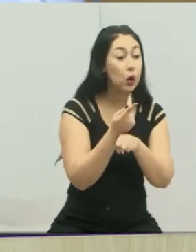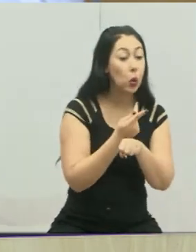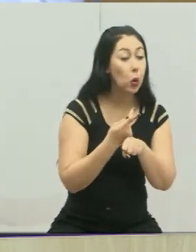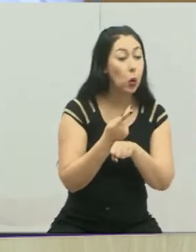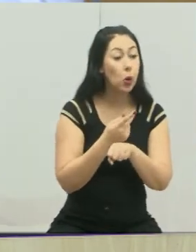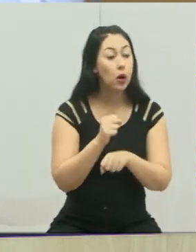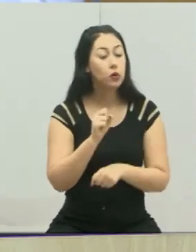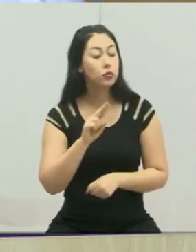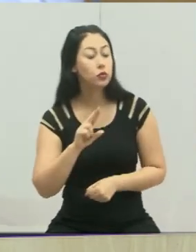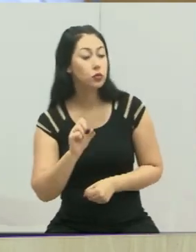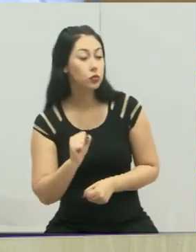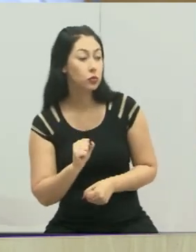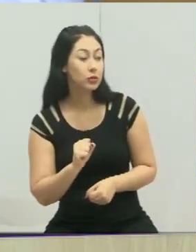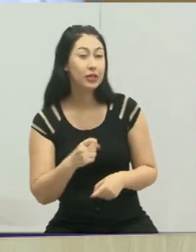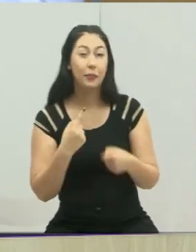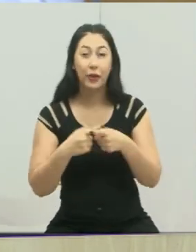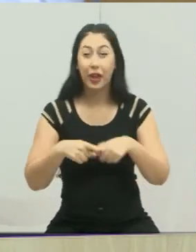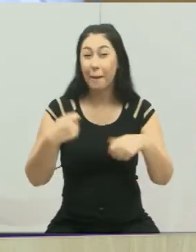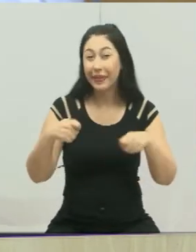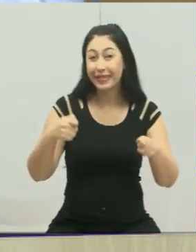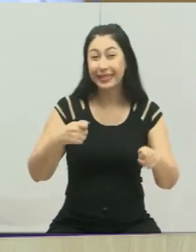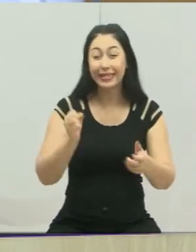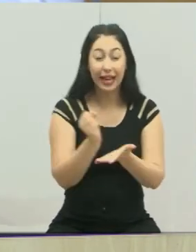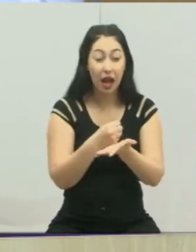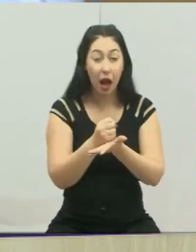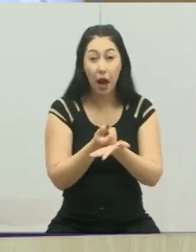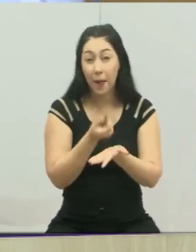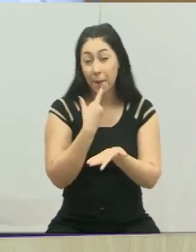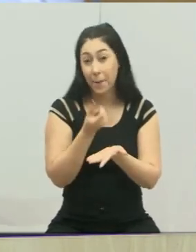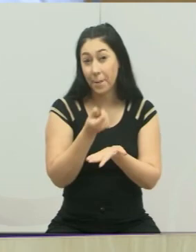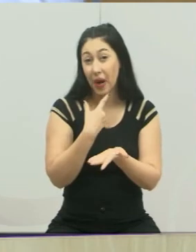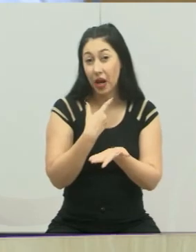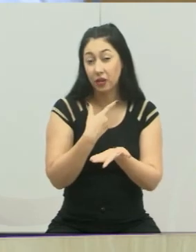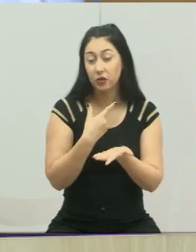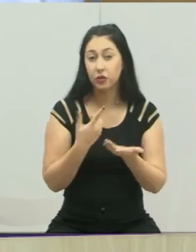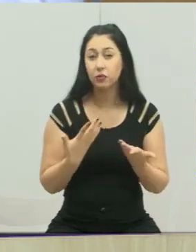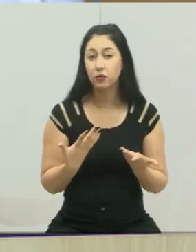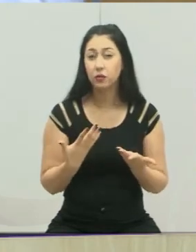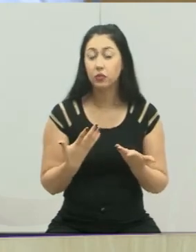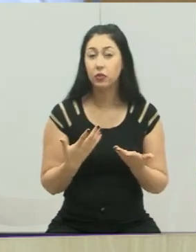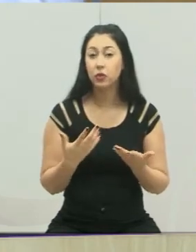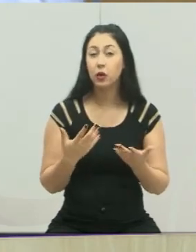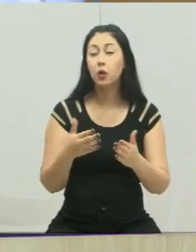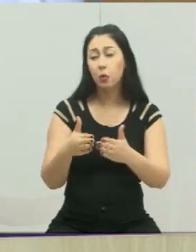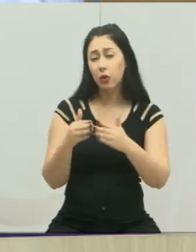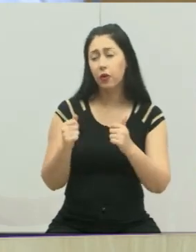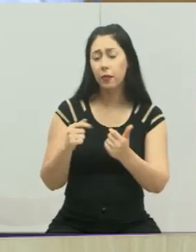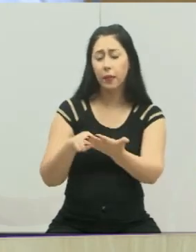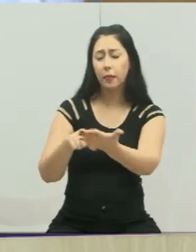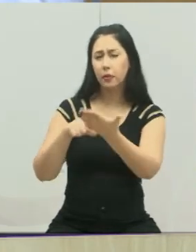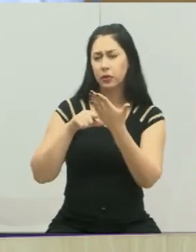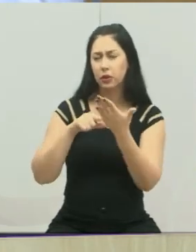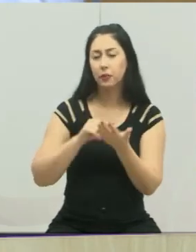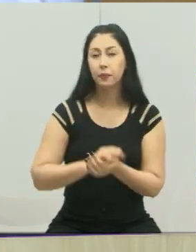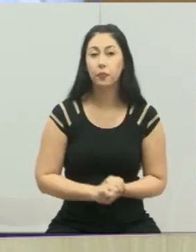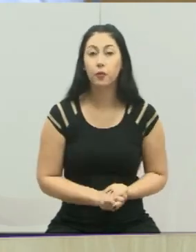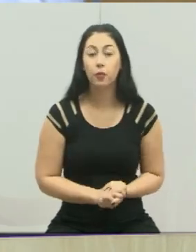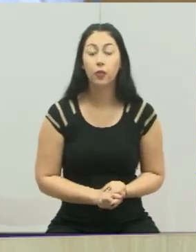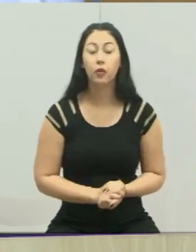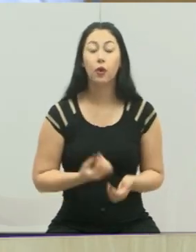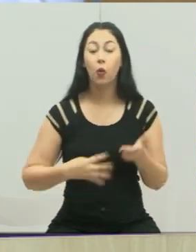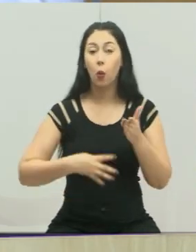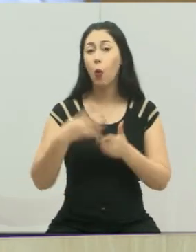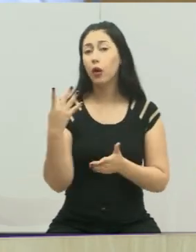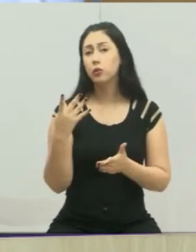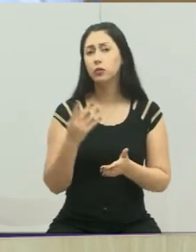de medicamentos utilizados para tratamento de saúde mental? Favor informar separadamente por equipamento público. Quarto,